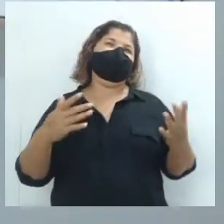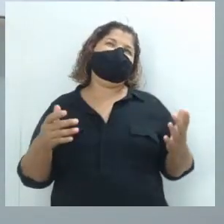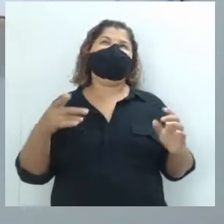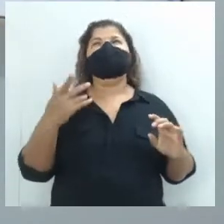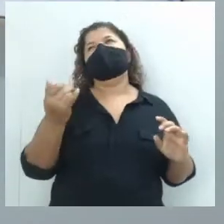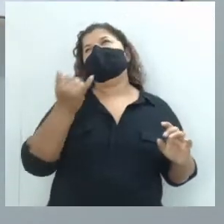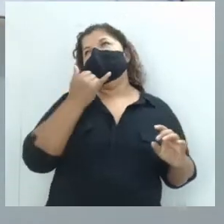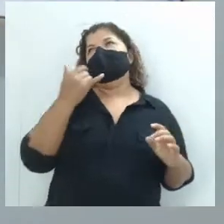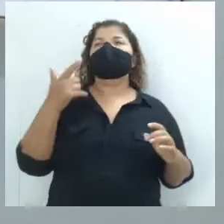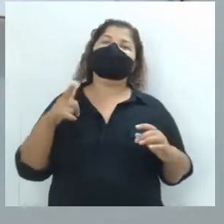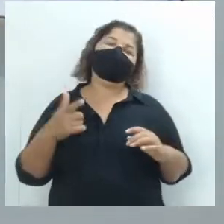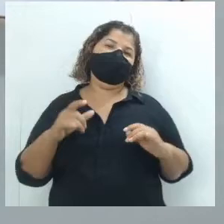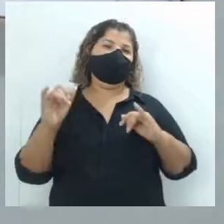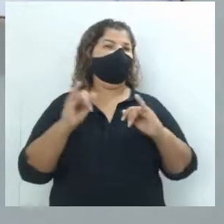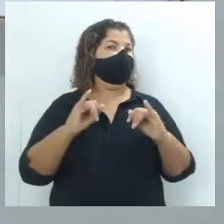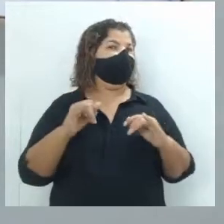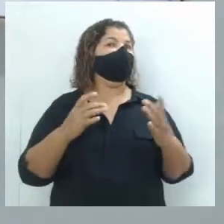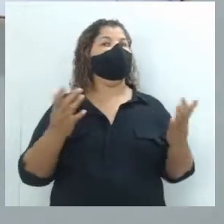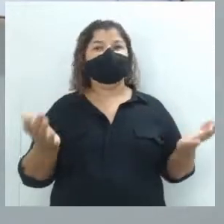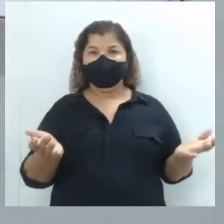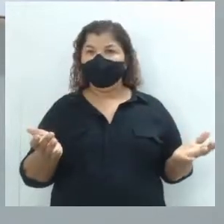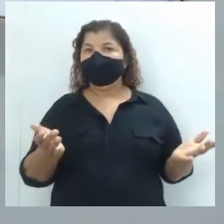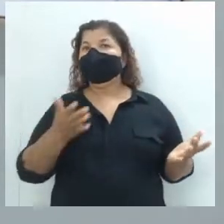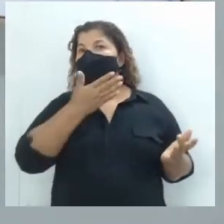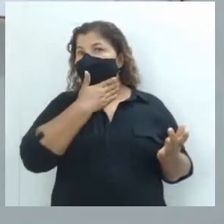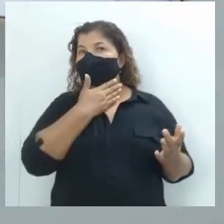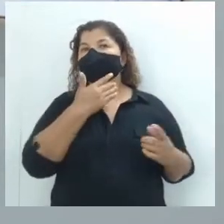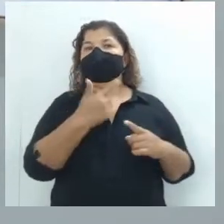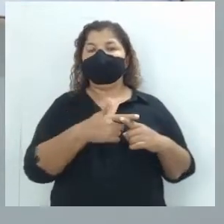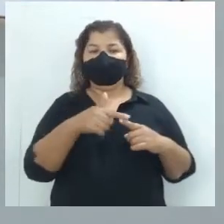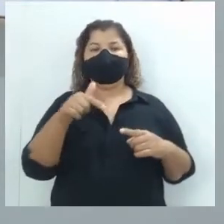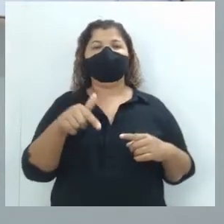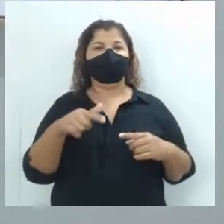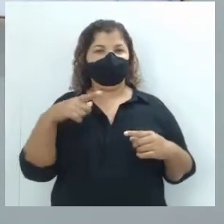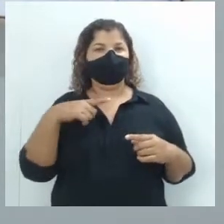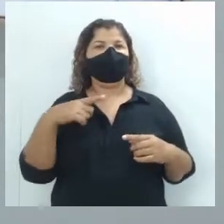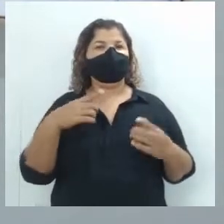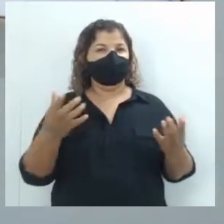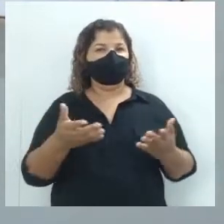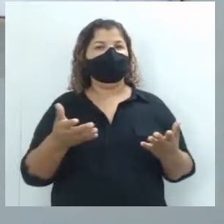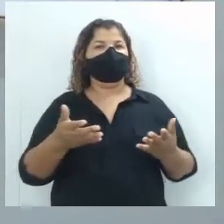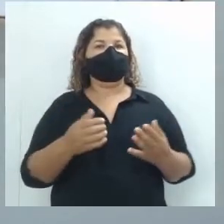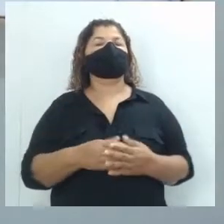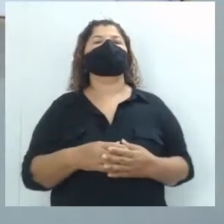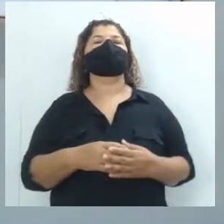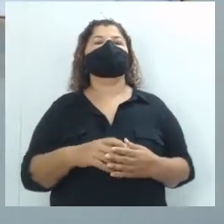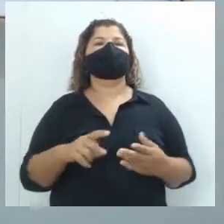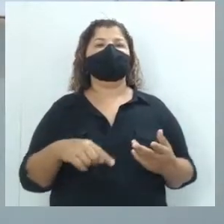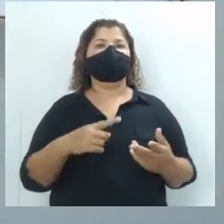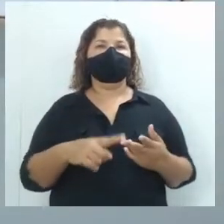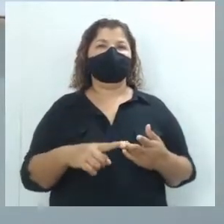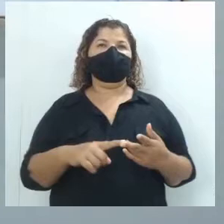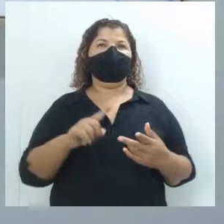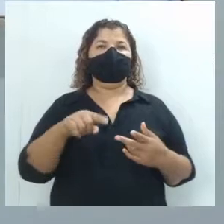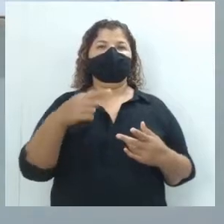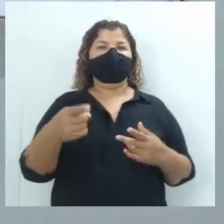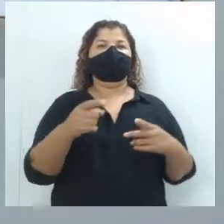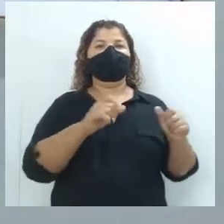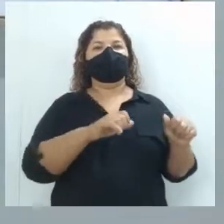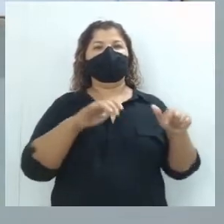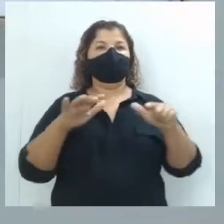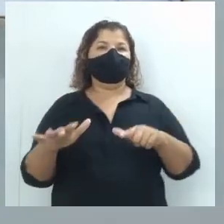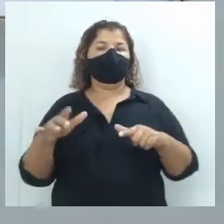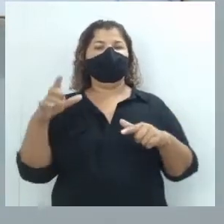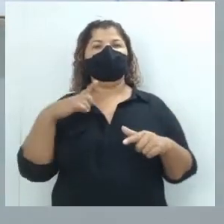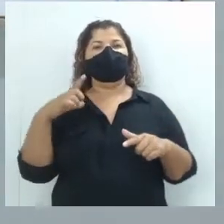na internet não funciona mais, tá? Porque você vai assistir tudo pelo aplicativo, tá? Outra coisa massa é que na próxima semana a